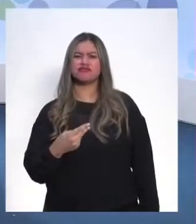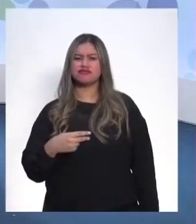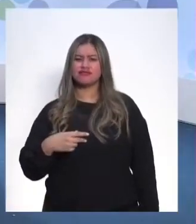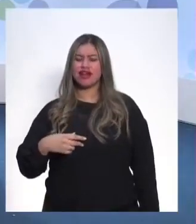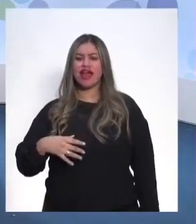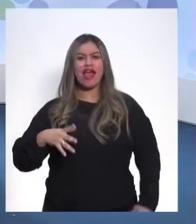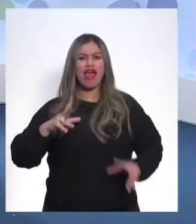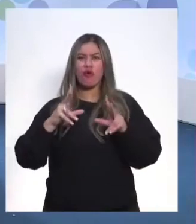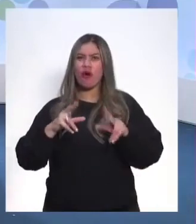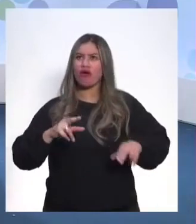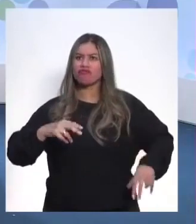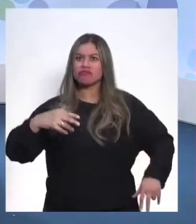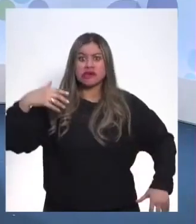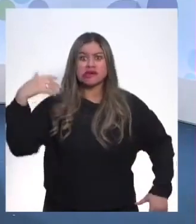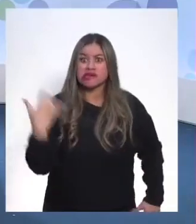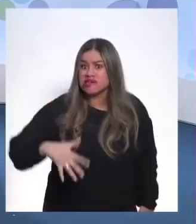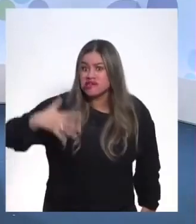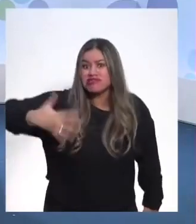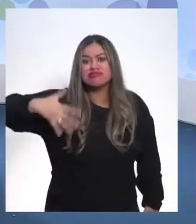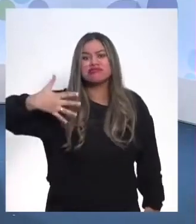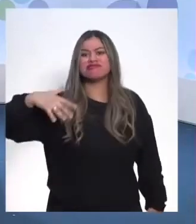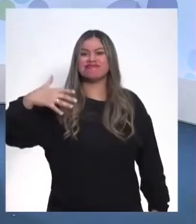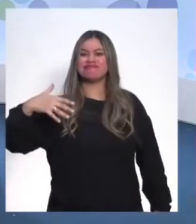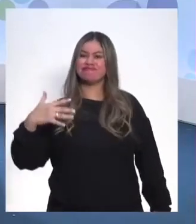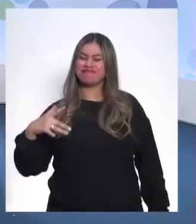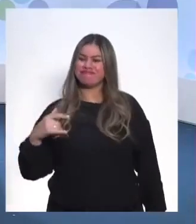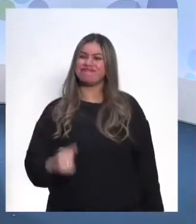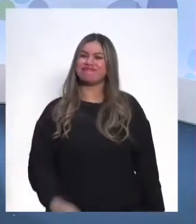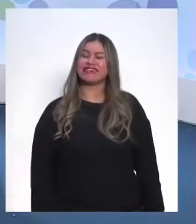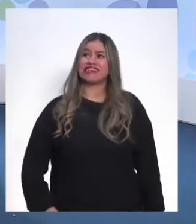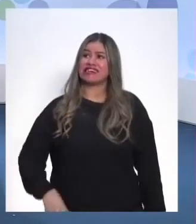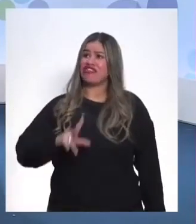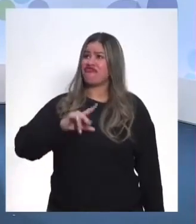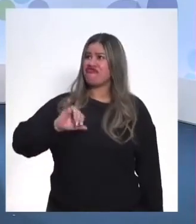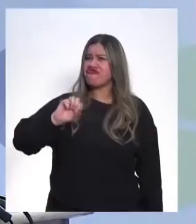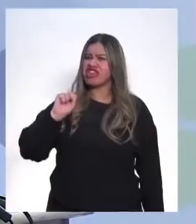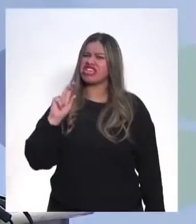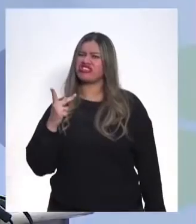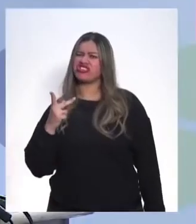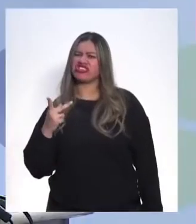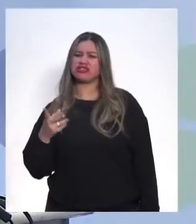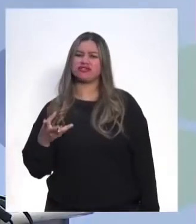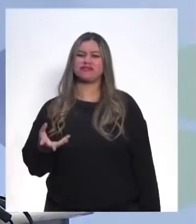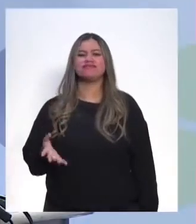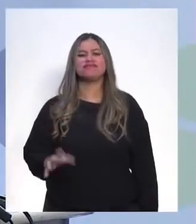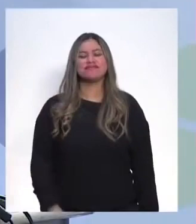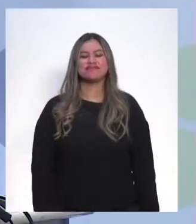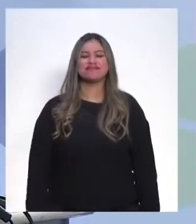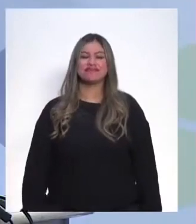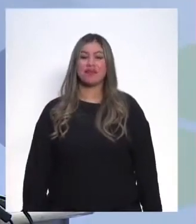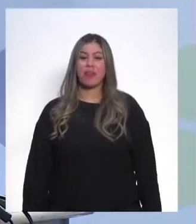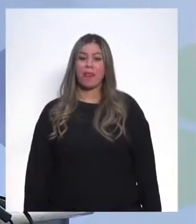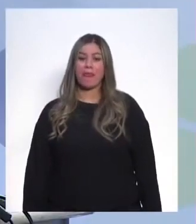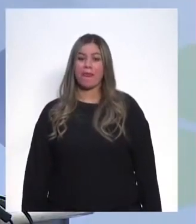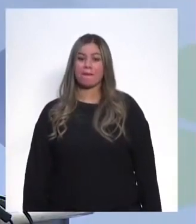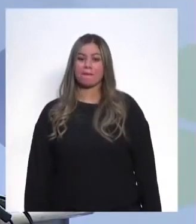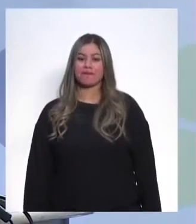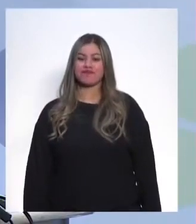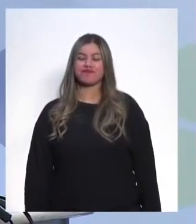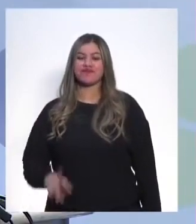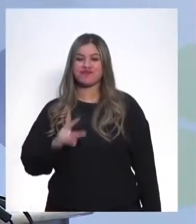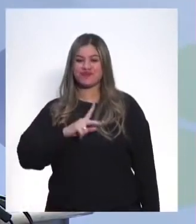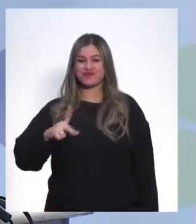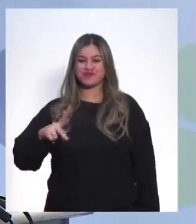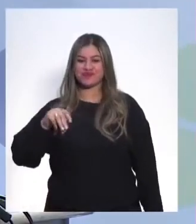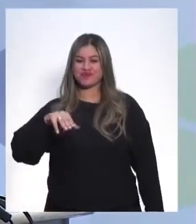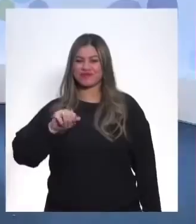Vixe Maria. Vixe. Vixe, Maria, mãinha. E o vixe, resumir, vixe? Vixe. O Oxe. meu. Ó, pro Maria